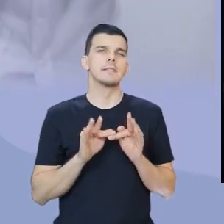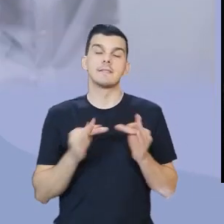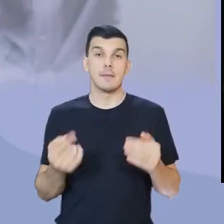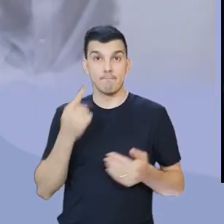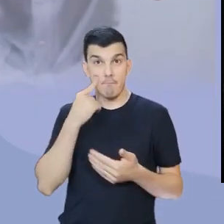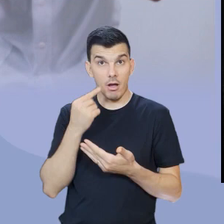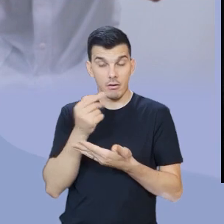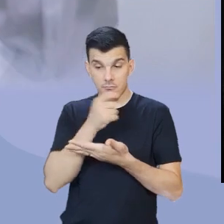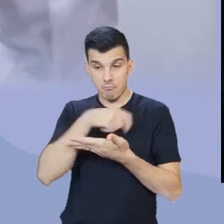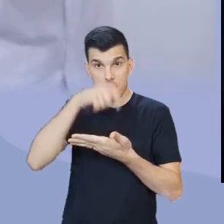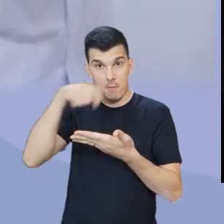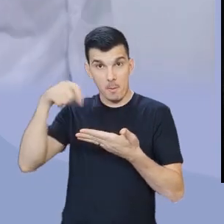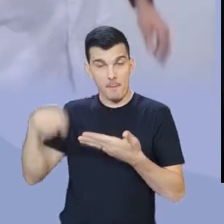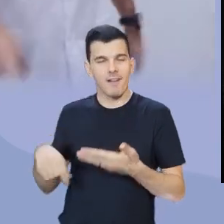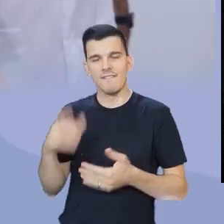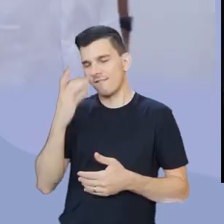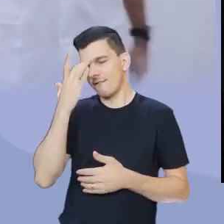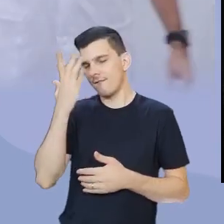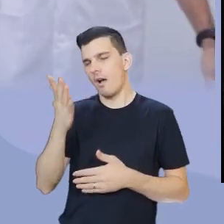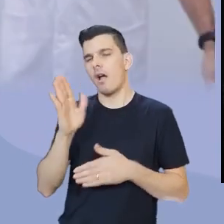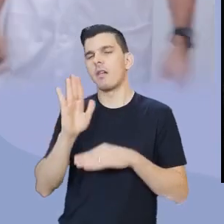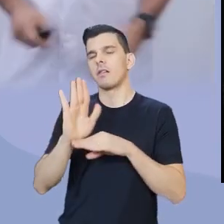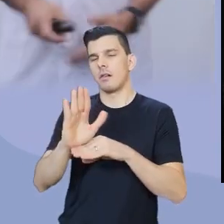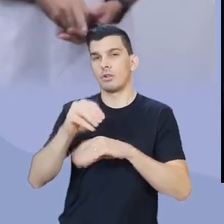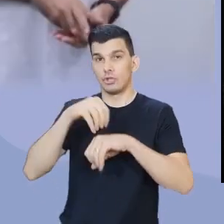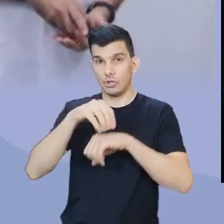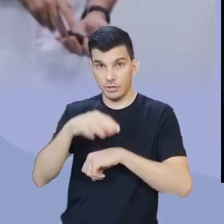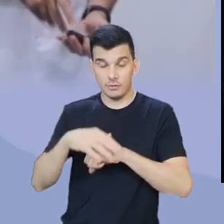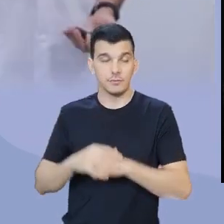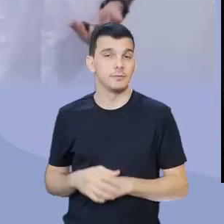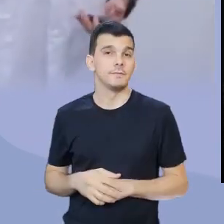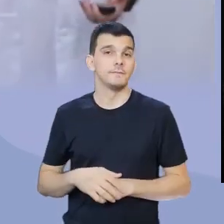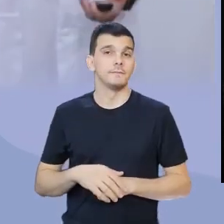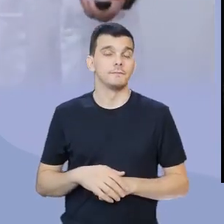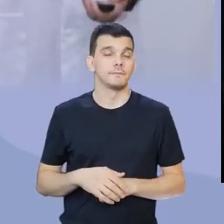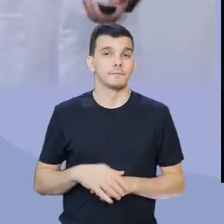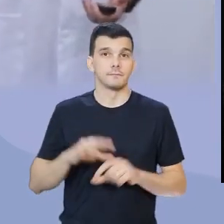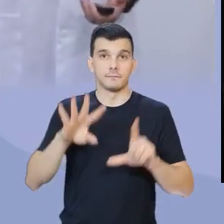bonitinha, tchuc-tchuc essa minha solução, olha que gracinha. Olha aí,